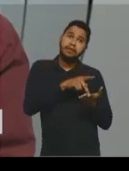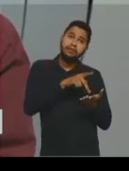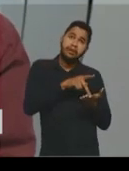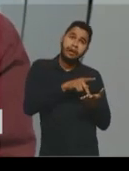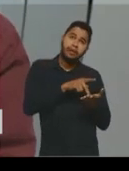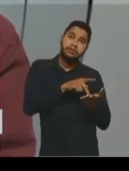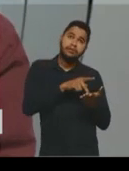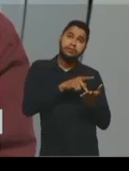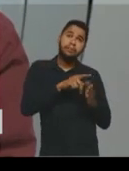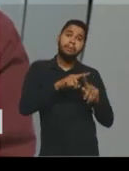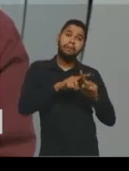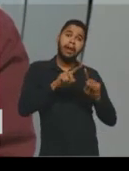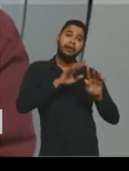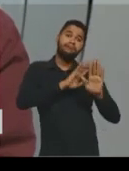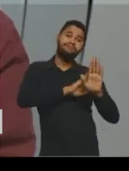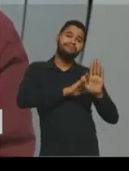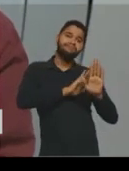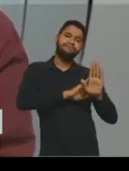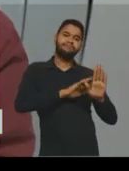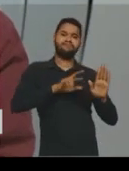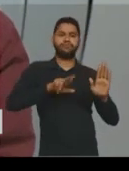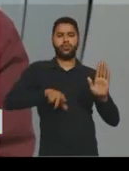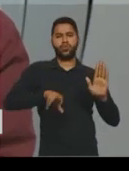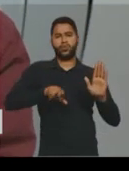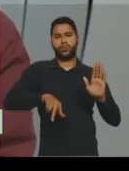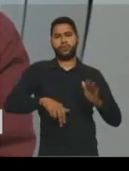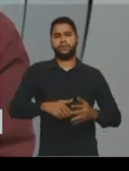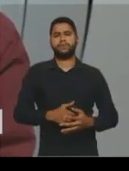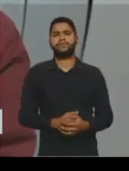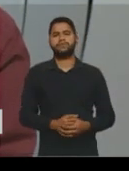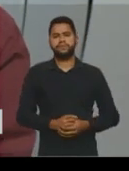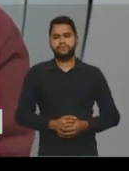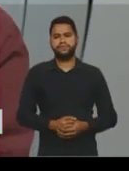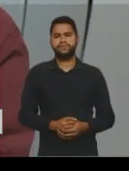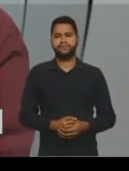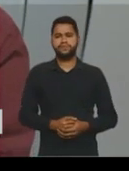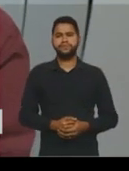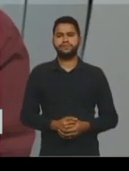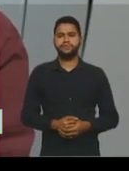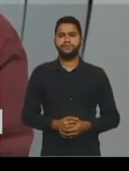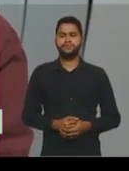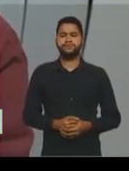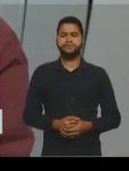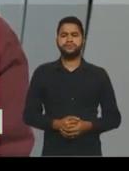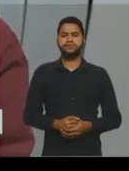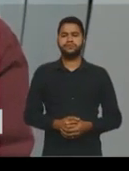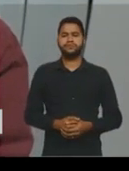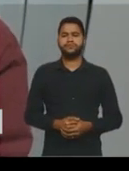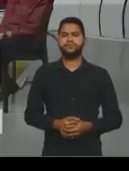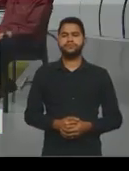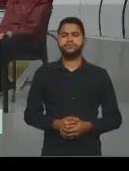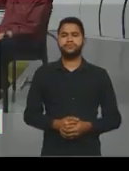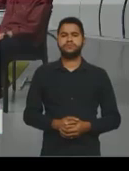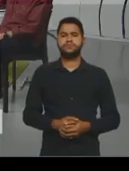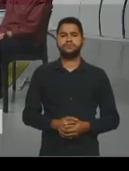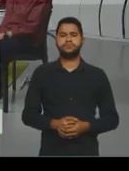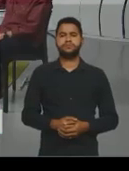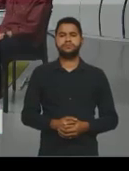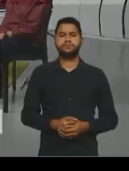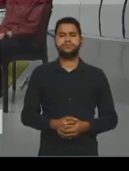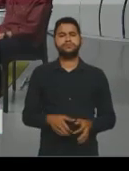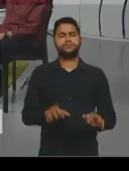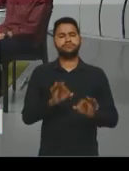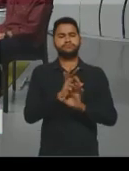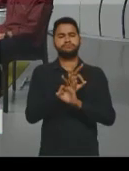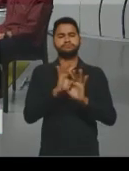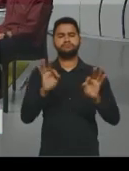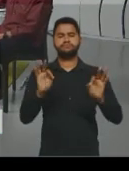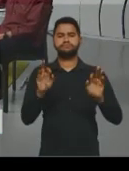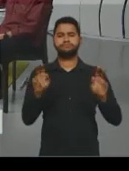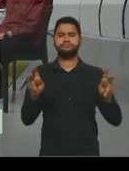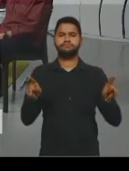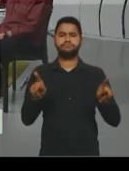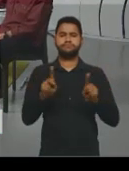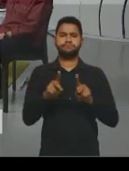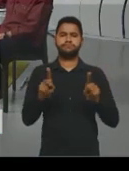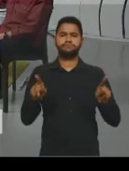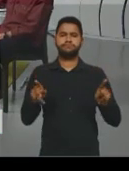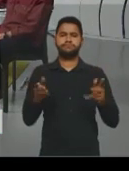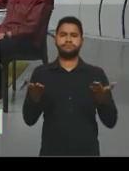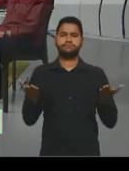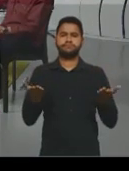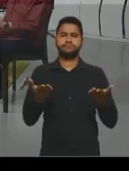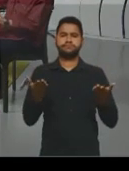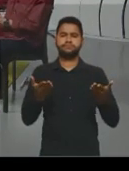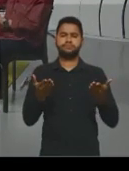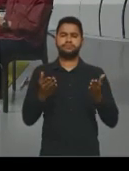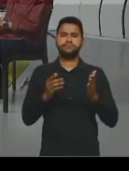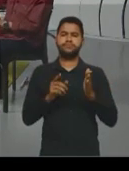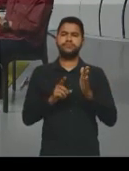difícil de vencer do que a mentira. Ótimo, professor. Vamos para a próxima.